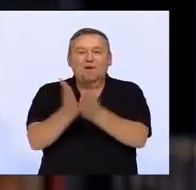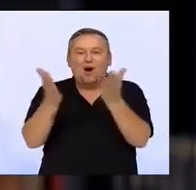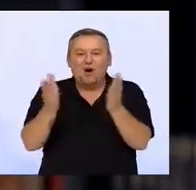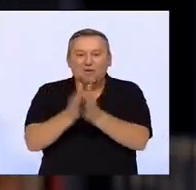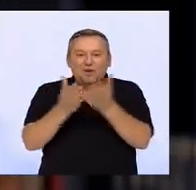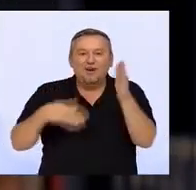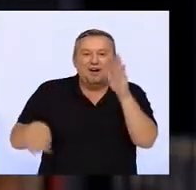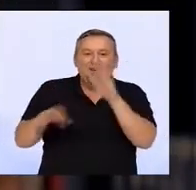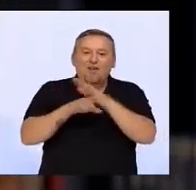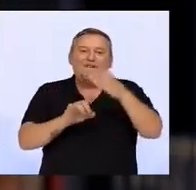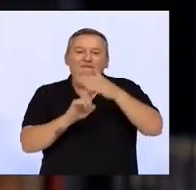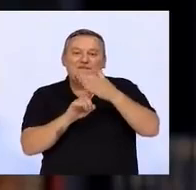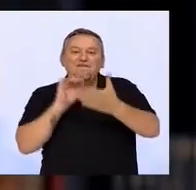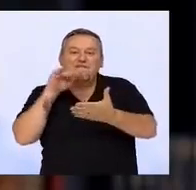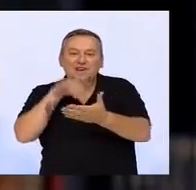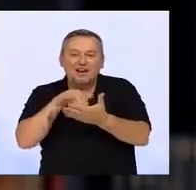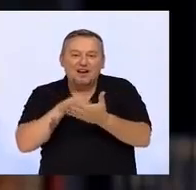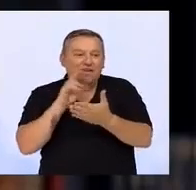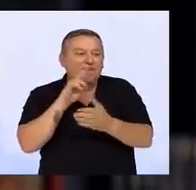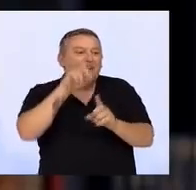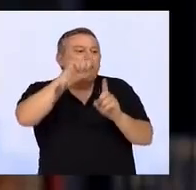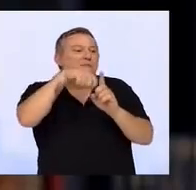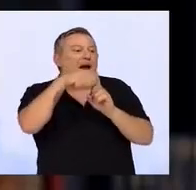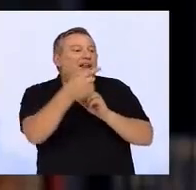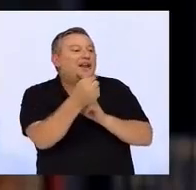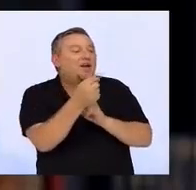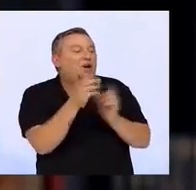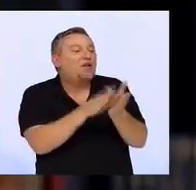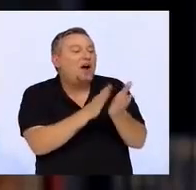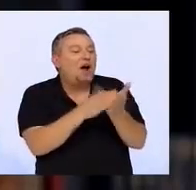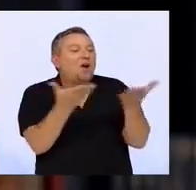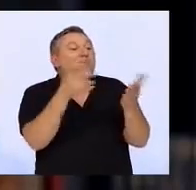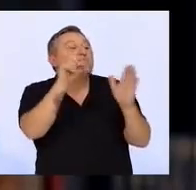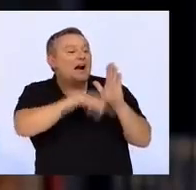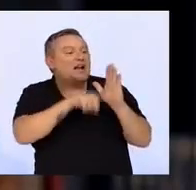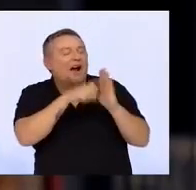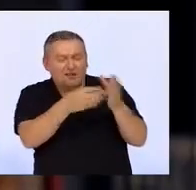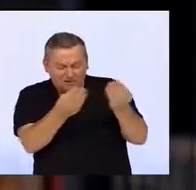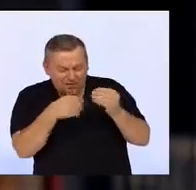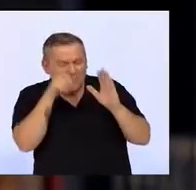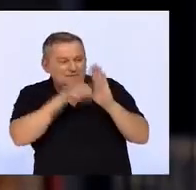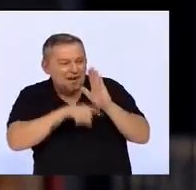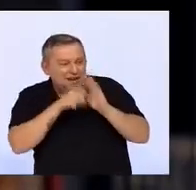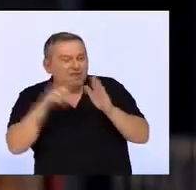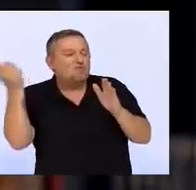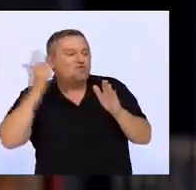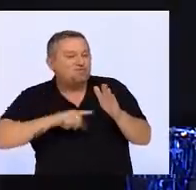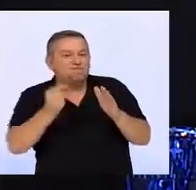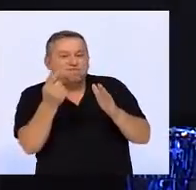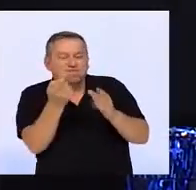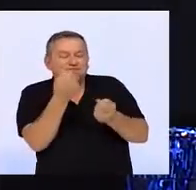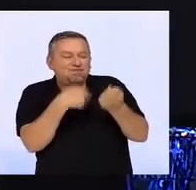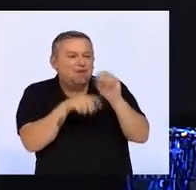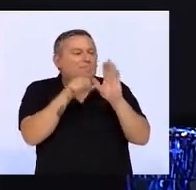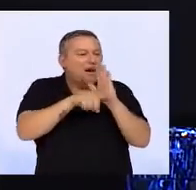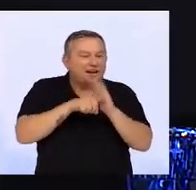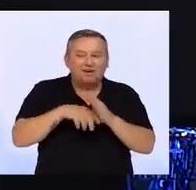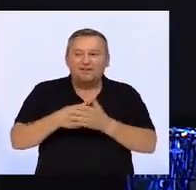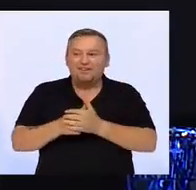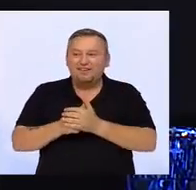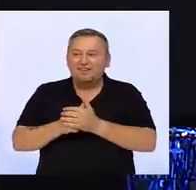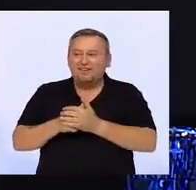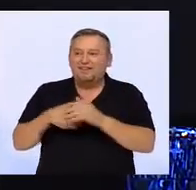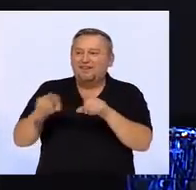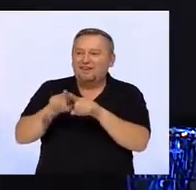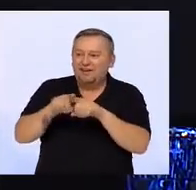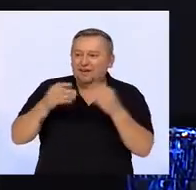fico regateando ainda o preço da banana, da laranja, né? A dona de casa pobre O Brasil batalha muito pelo... acabou de entregar e de dar